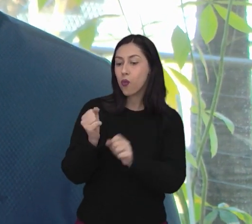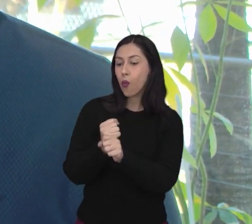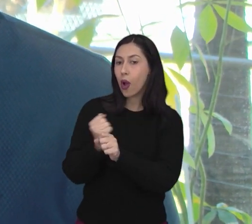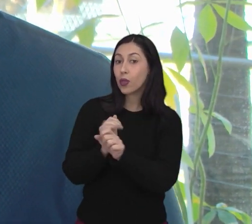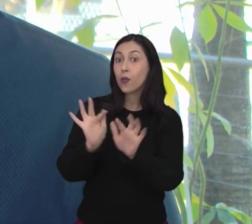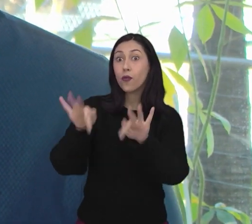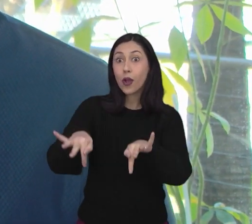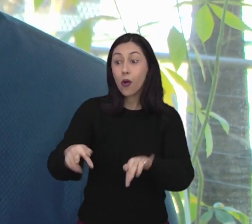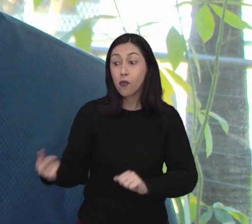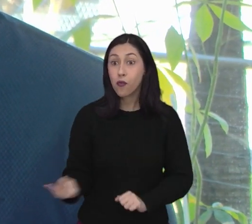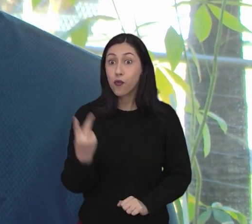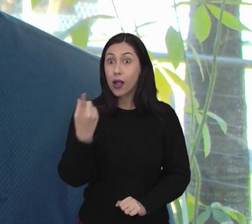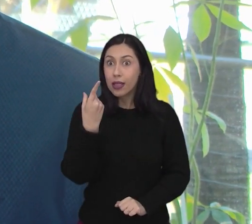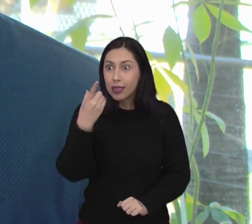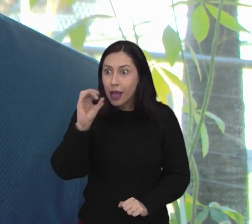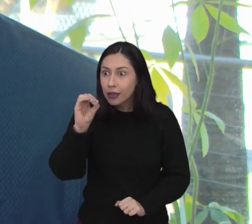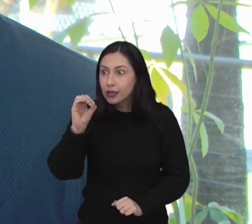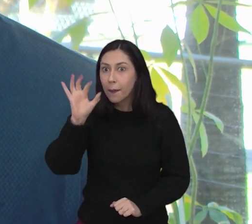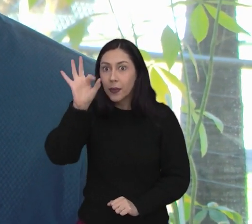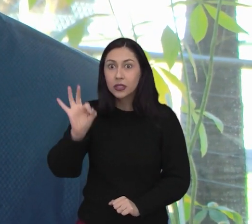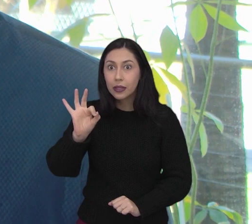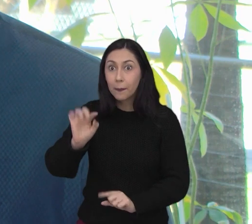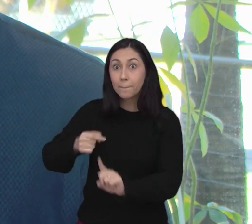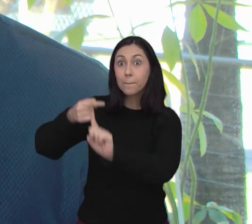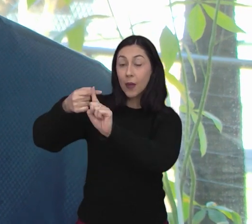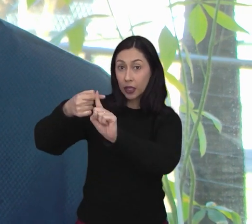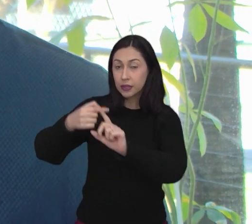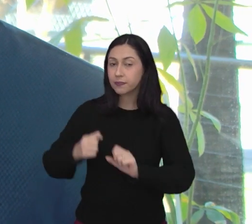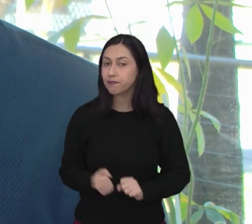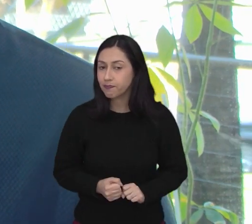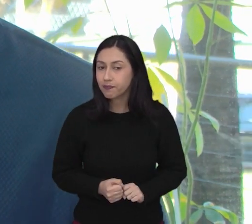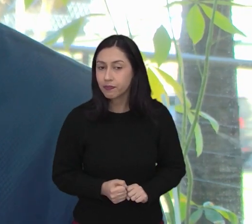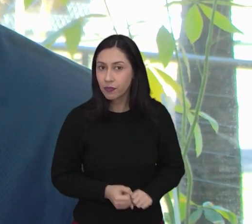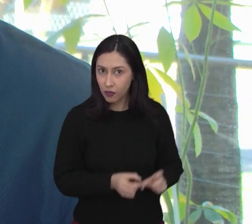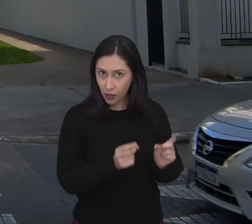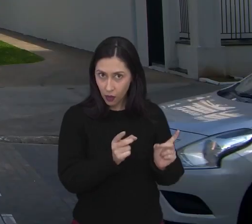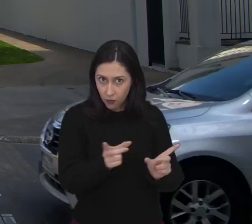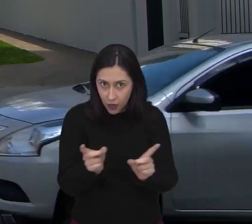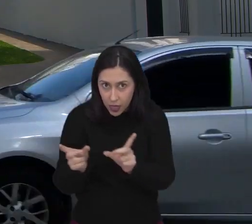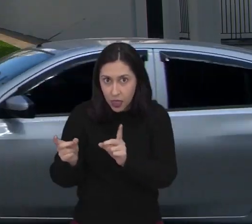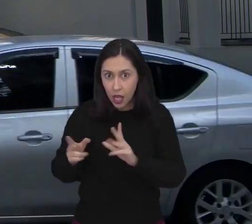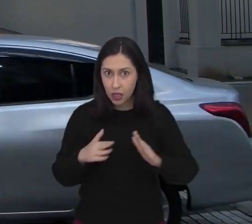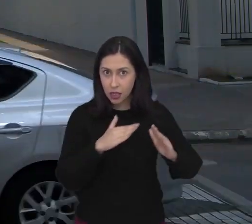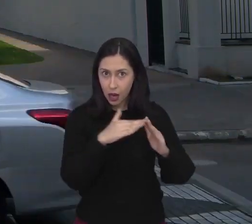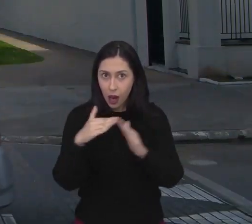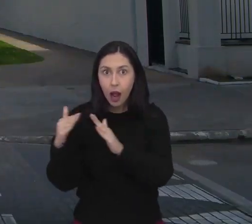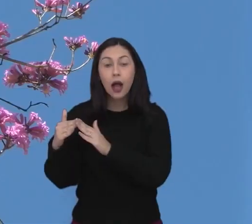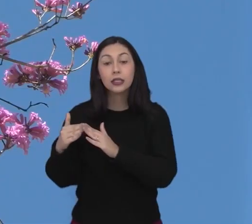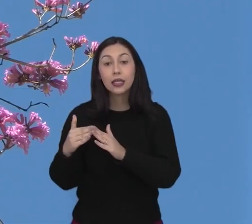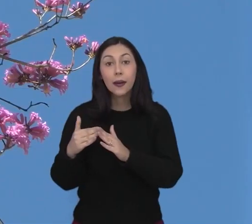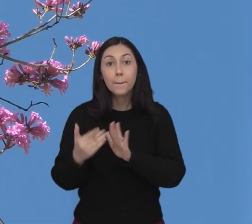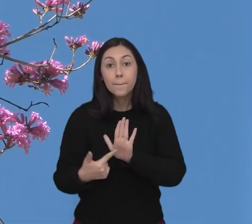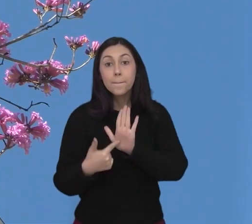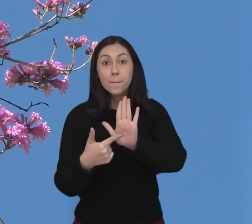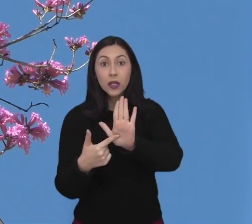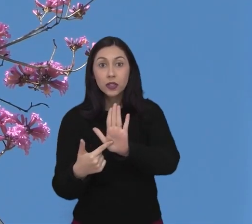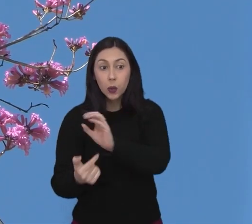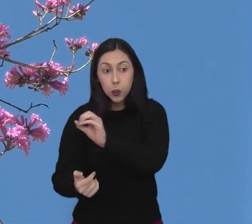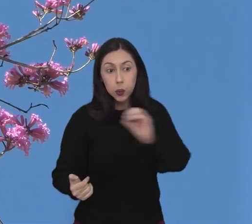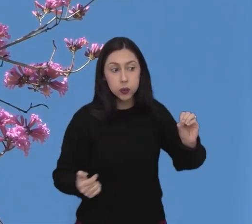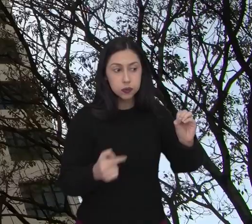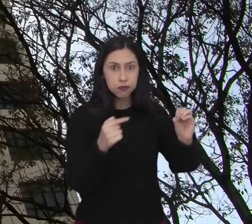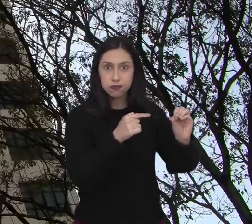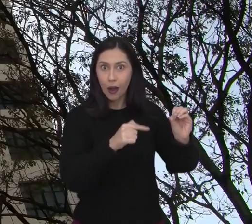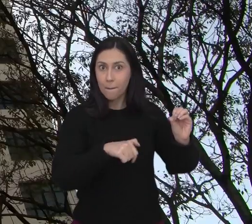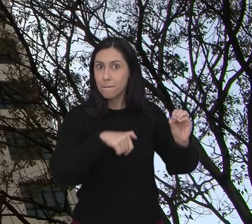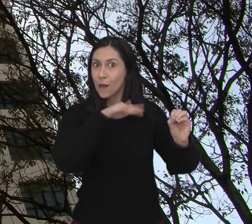final do ano a gente tem uma valorização ainda de mais 10%, ou seja, 20% no ano. Segundo este corretor, a região oeste de São